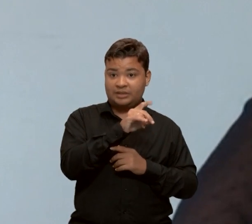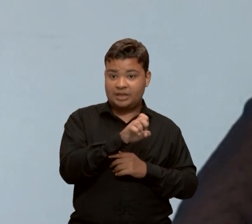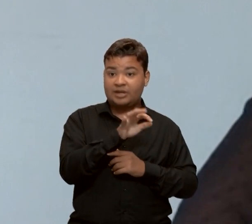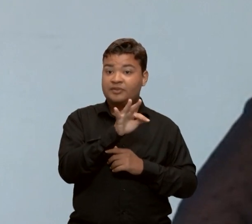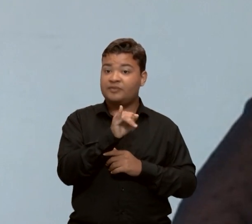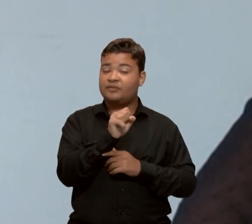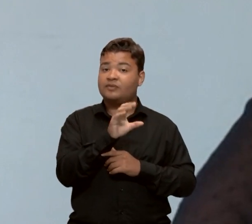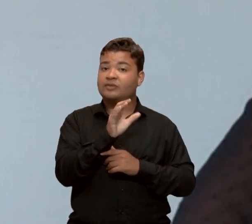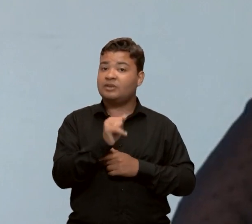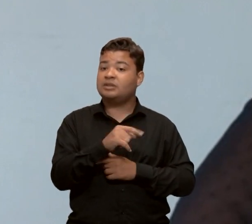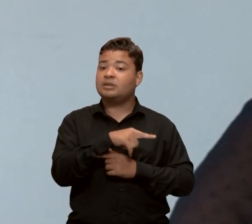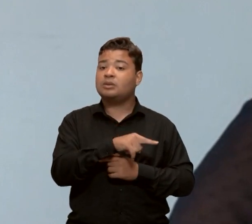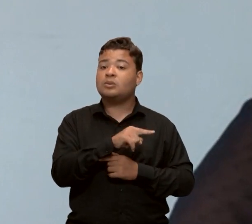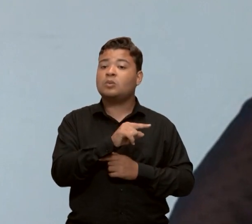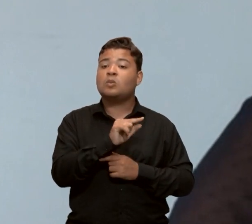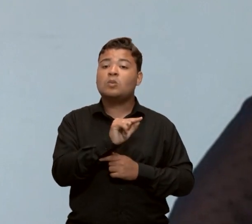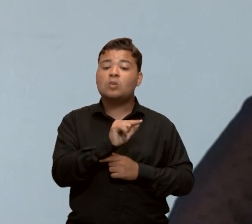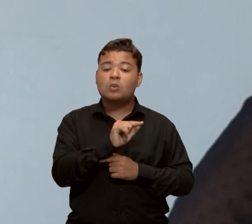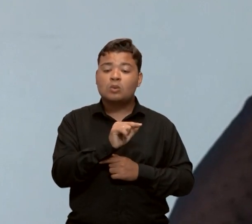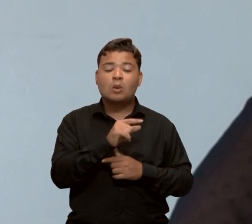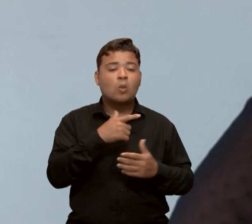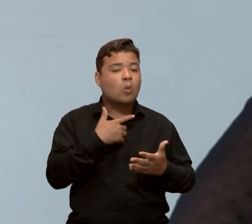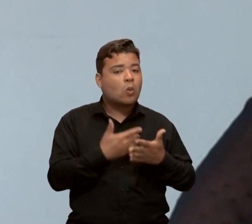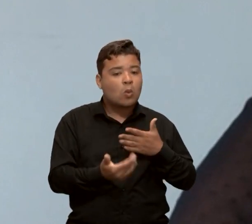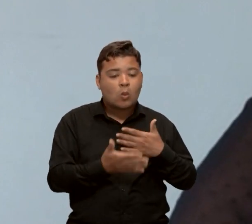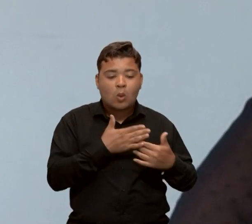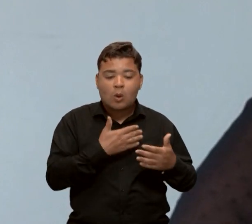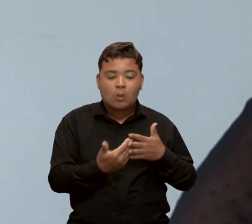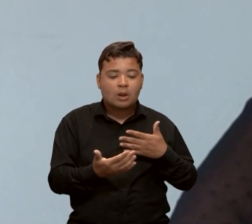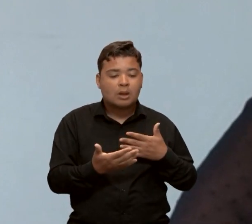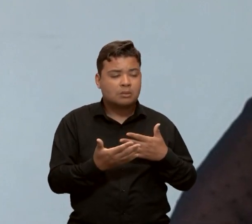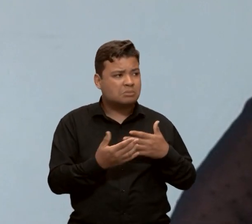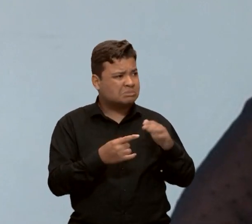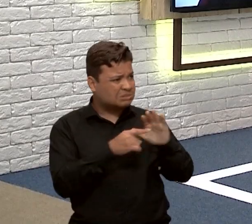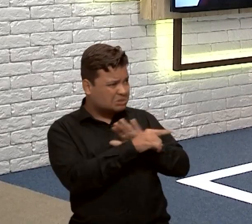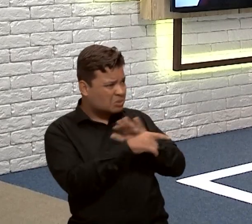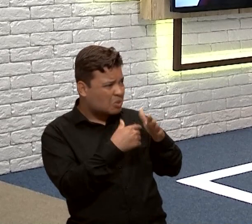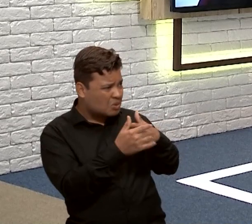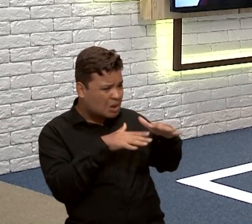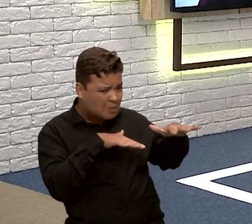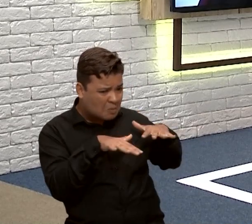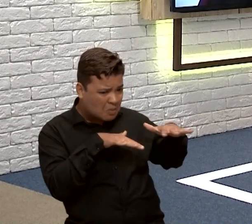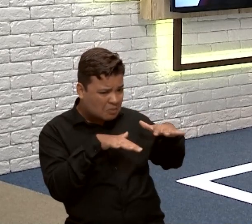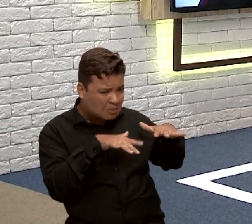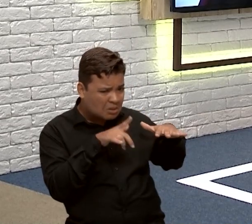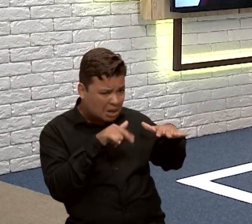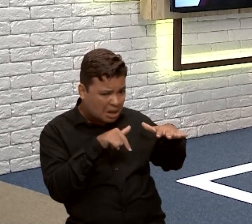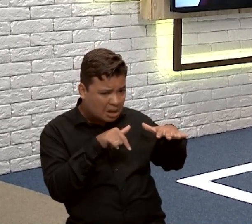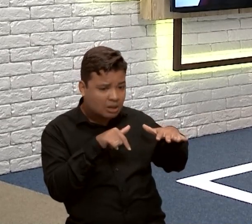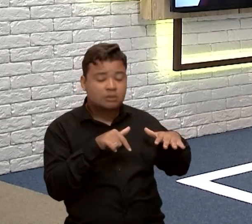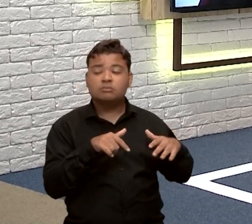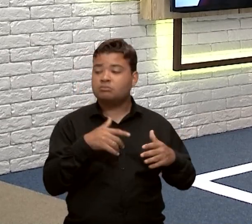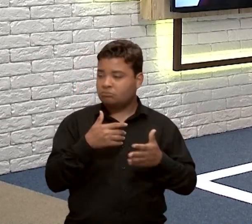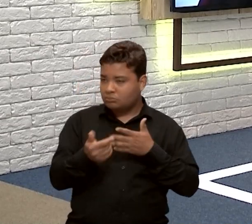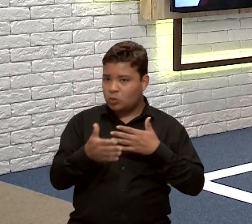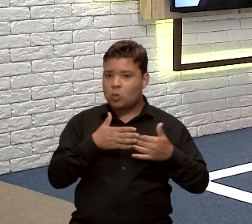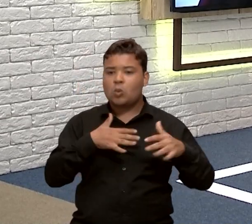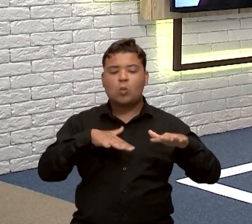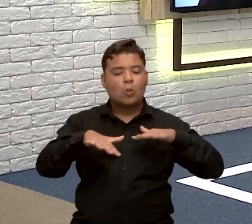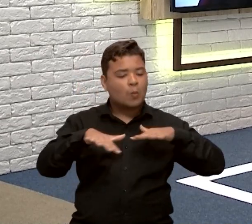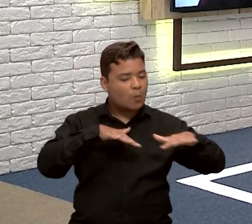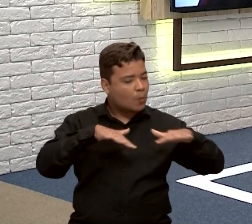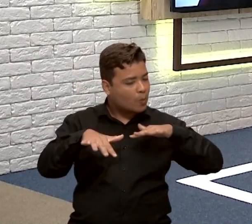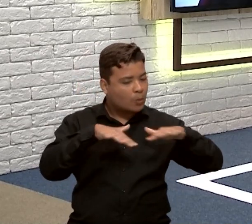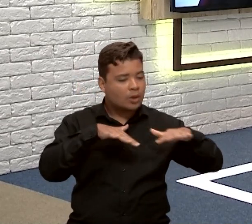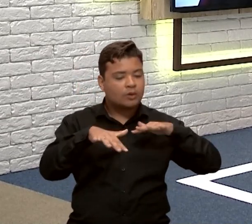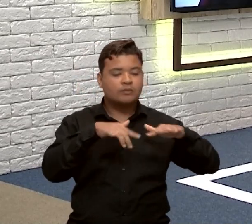qualquer movimento, atividade que eu faça. Qualquer movimentação. Não, tá. Qualquer movimento que eu